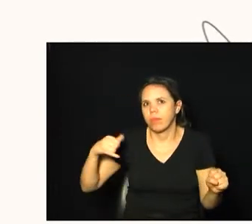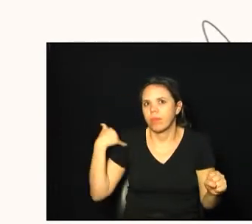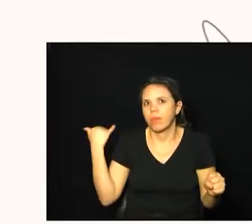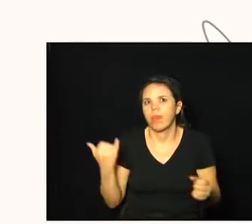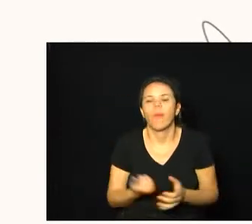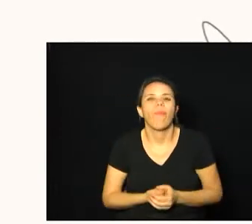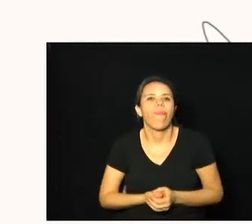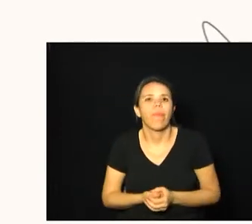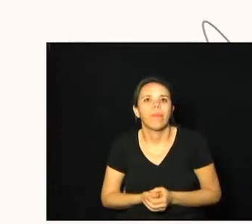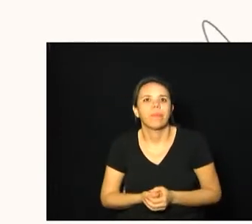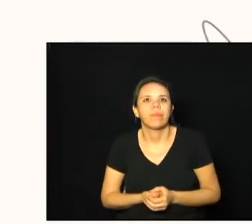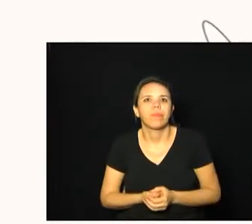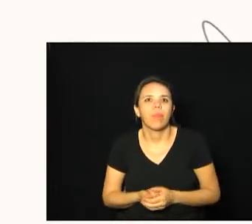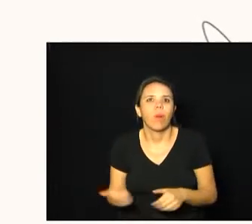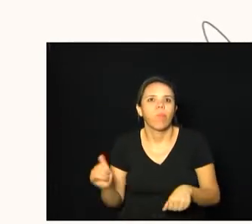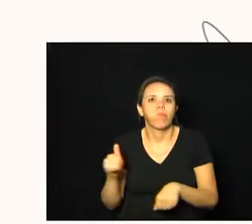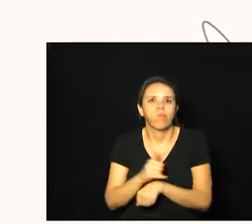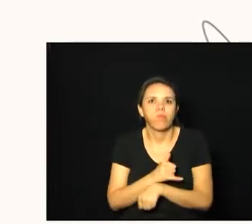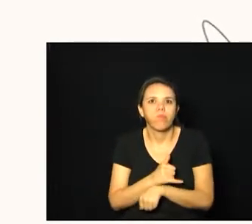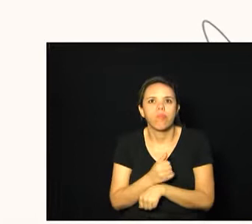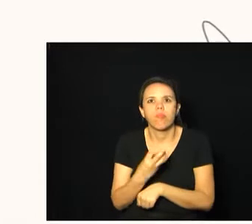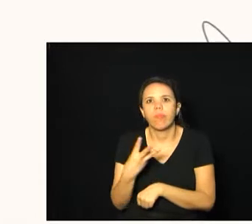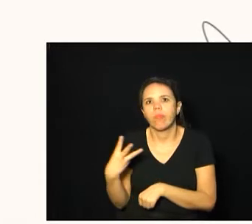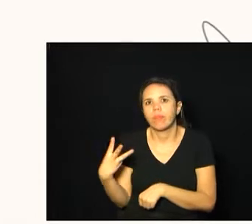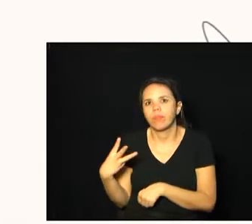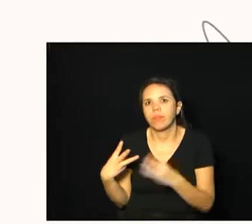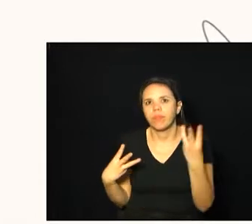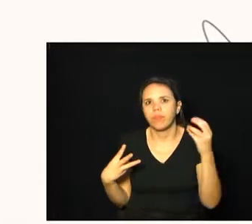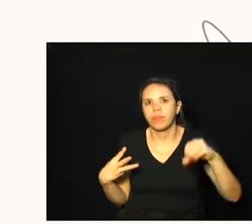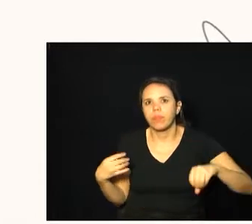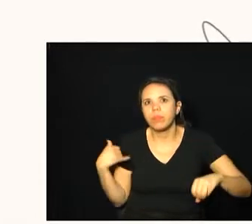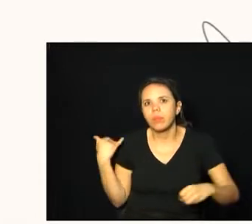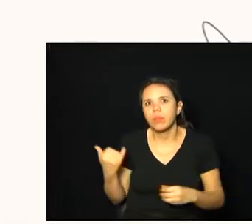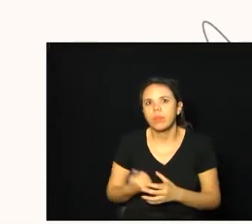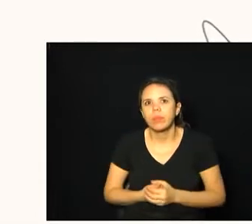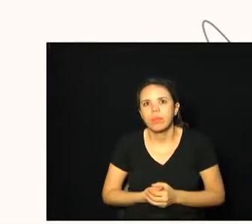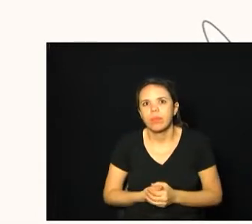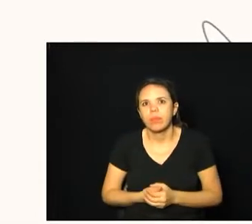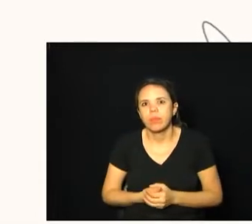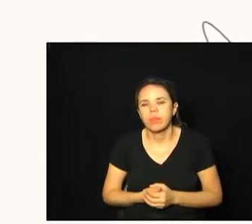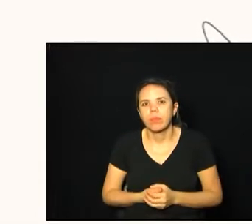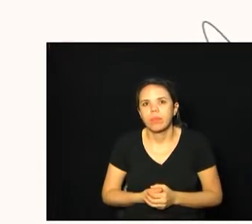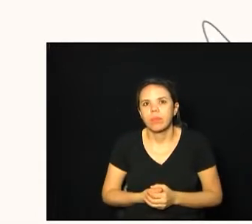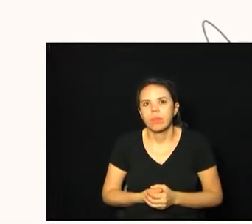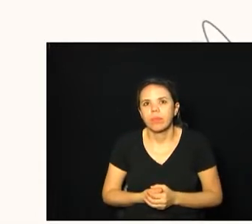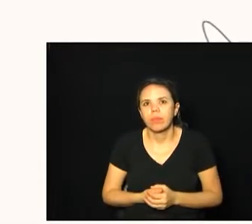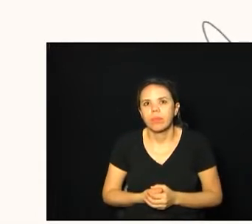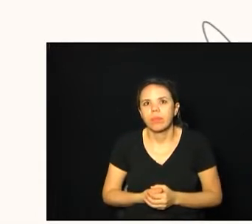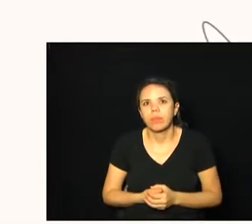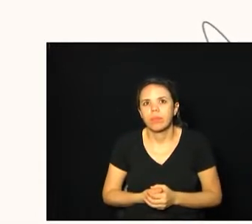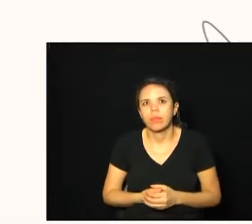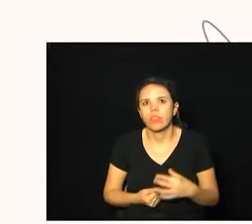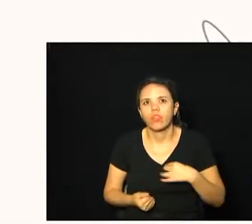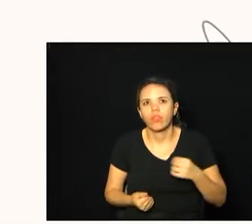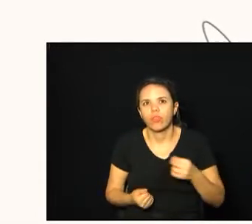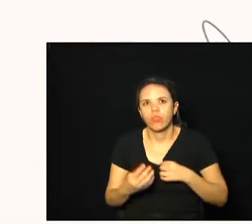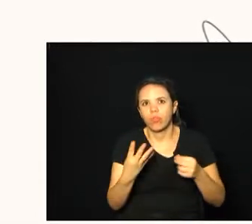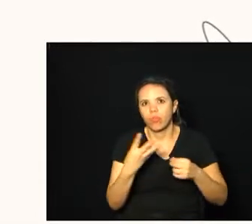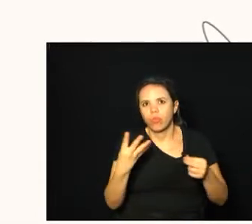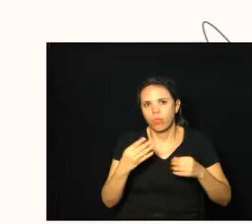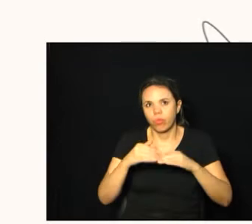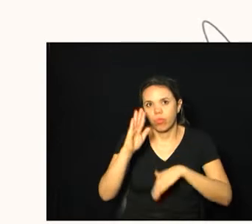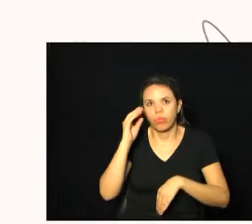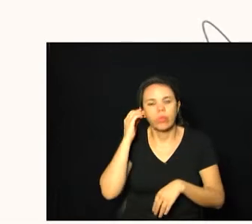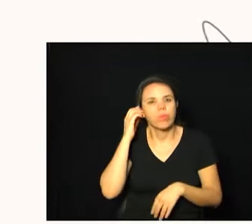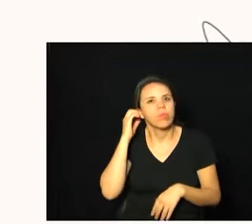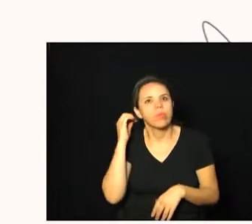anos, Plus Size, mulheres de 13 a 39 anos e atenção, o manequim é a partir do 44. O